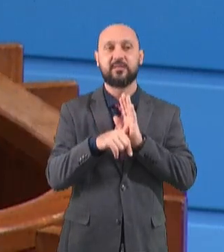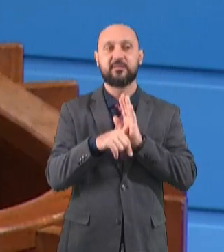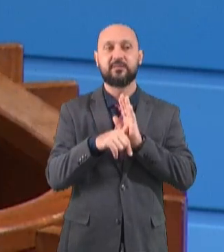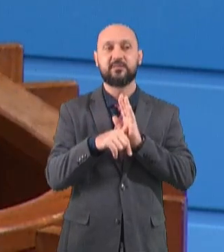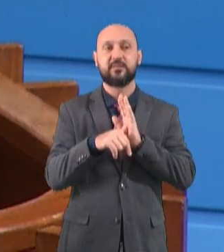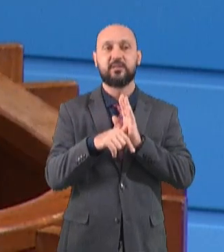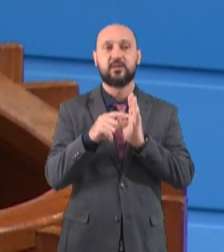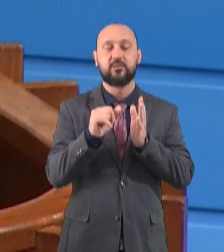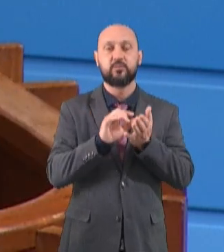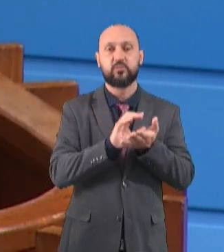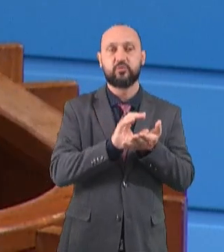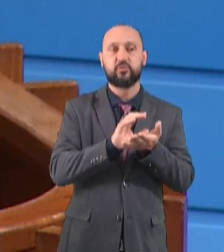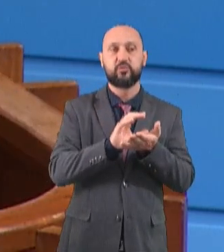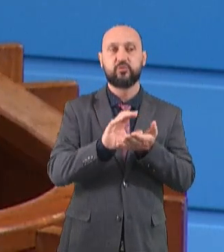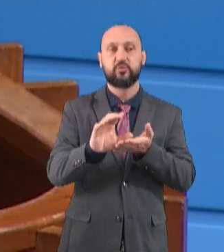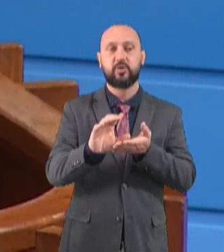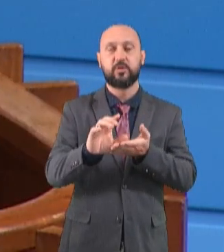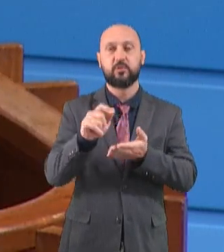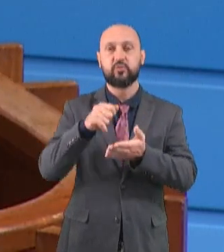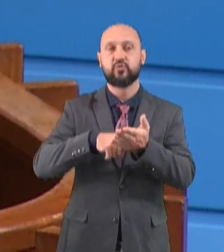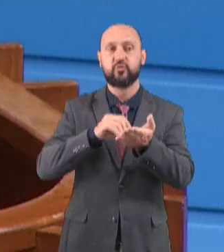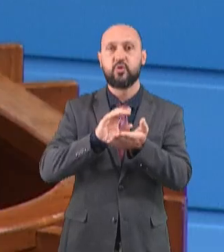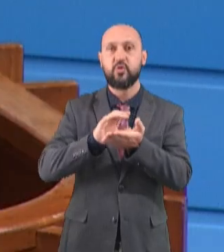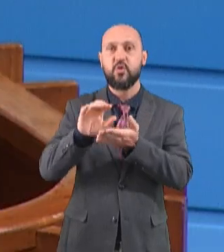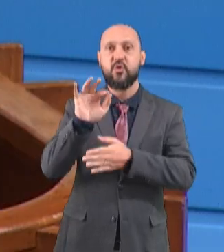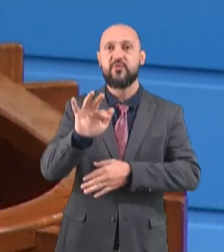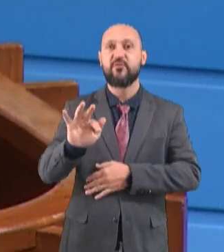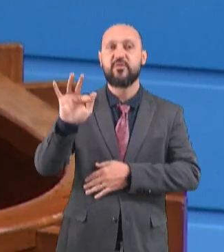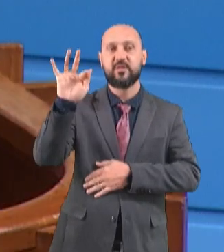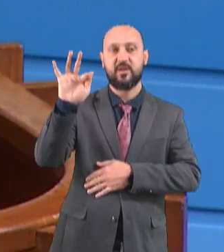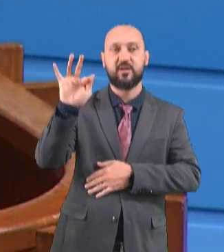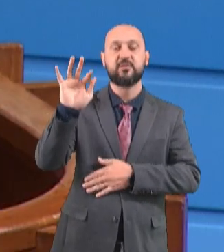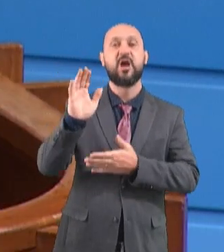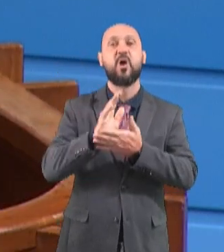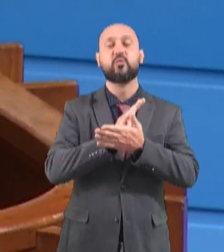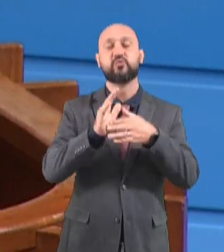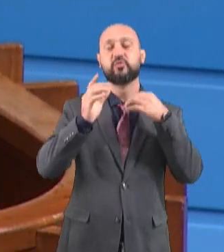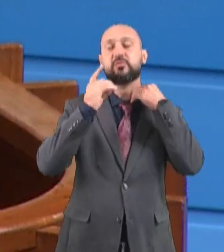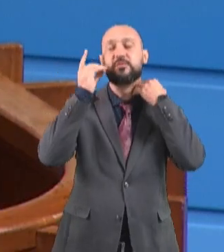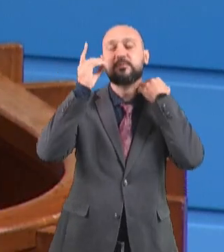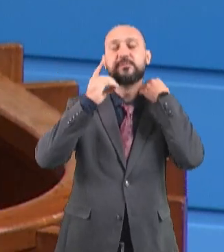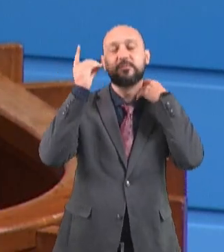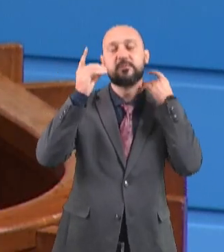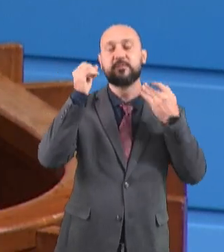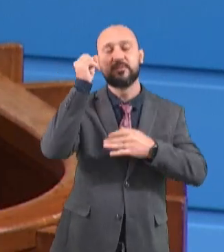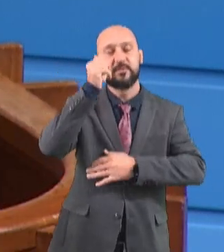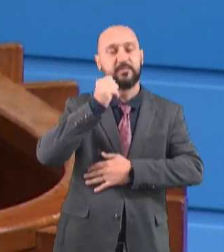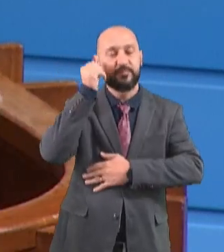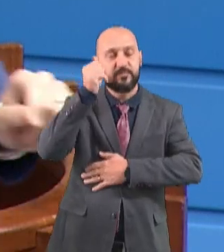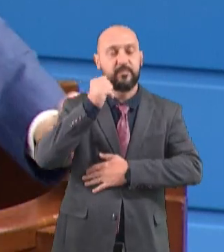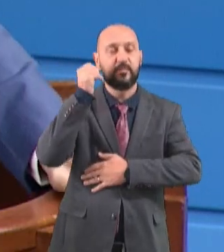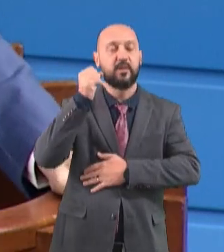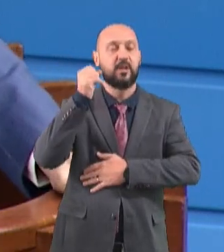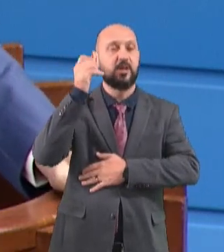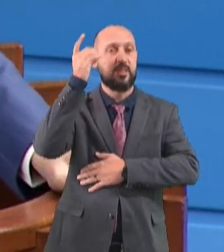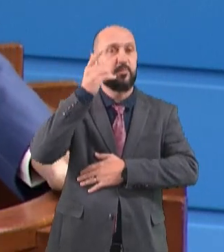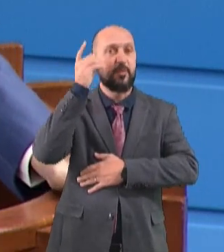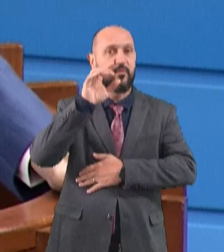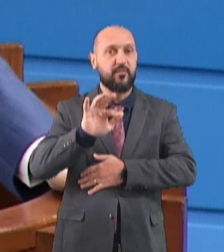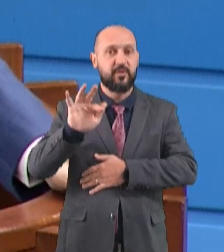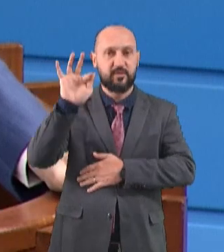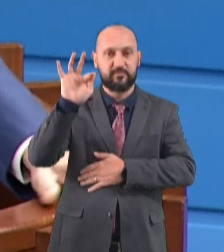no repasse de emendas federais de parlamentares. Senadores, deputados